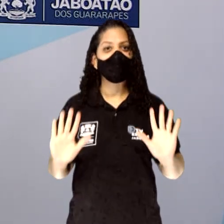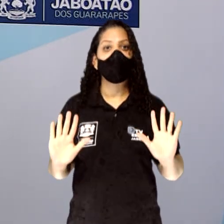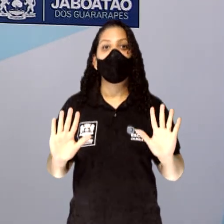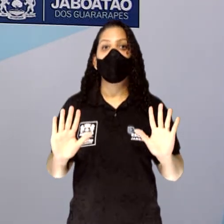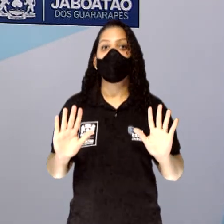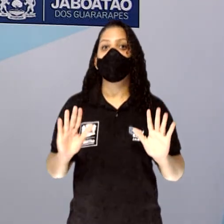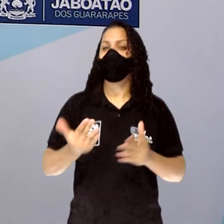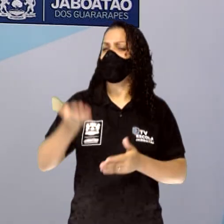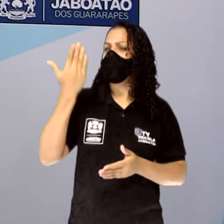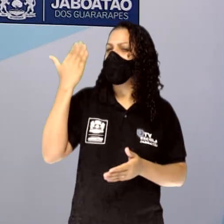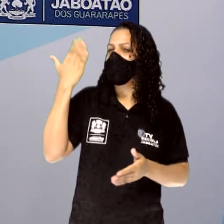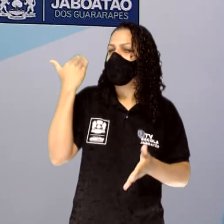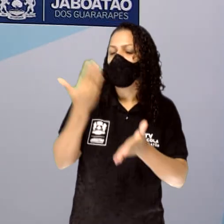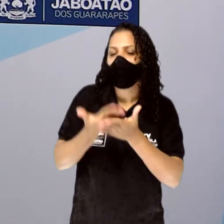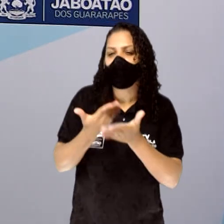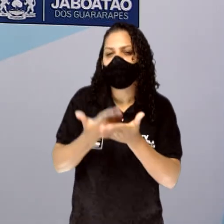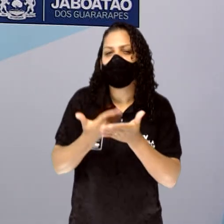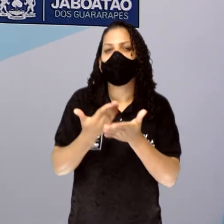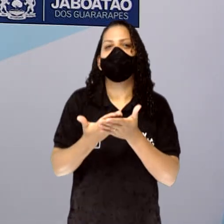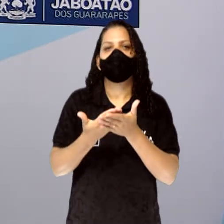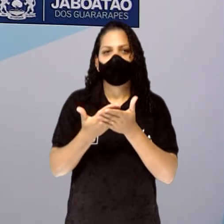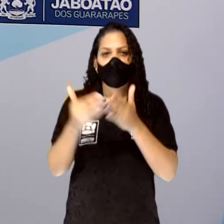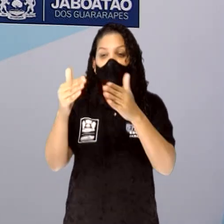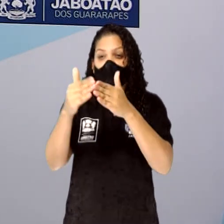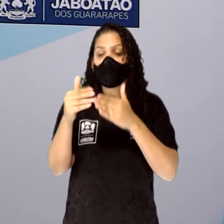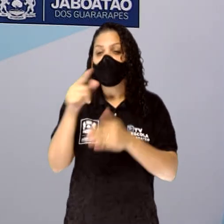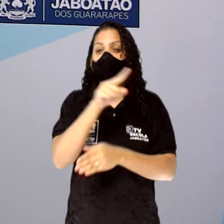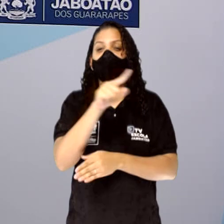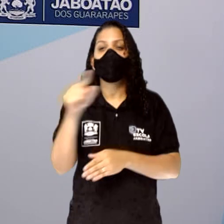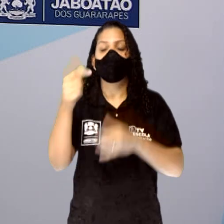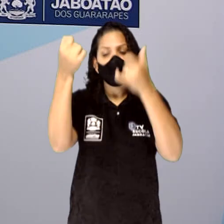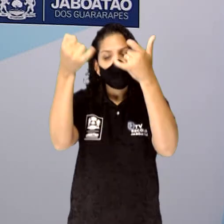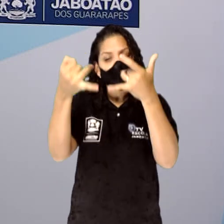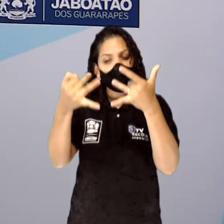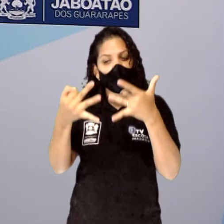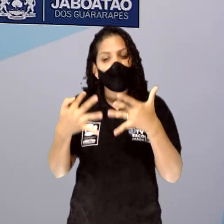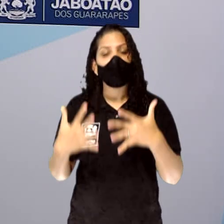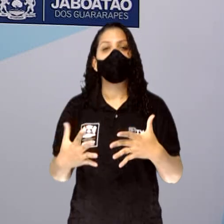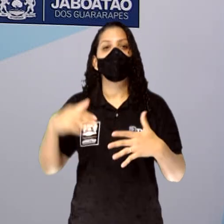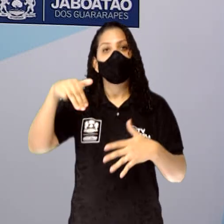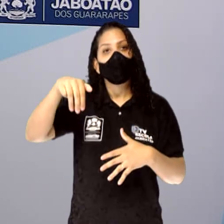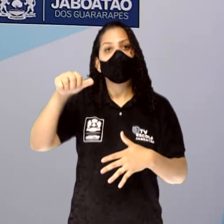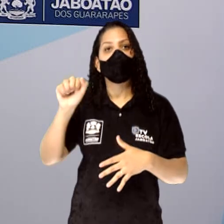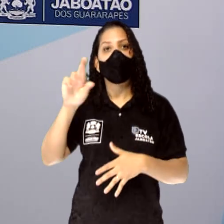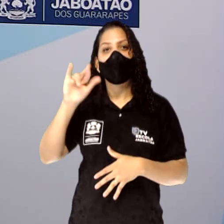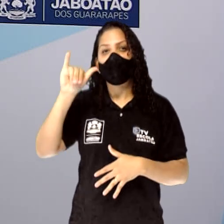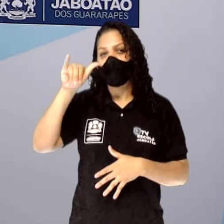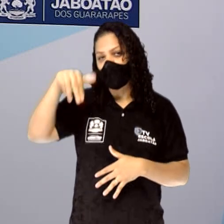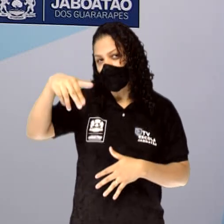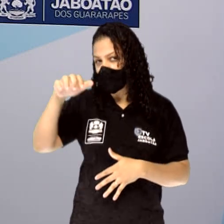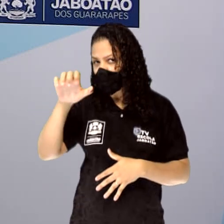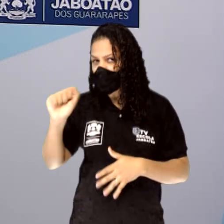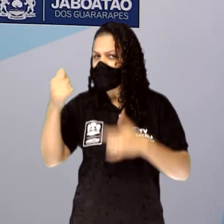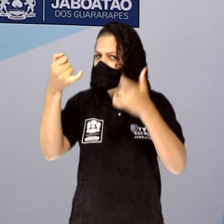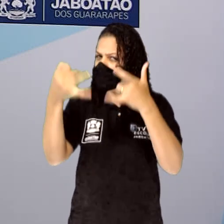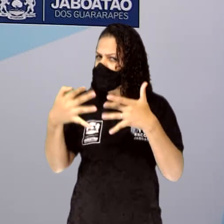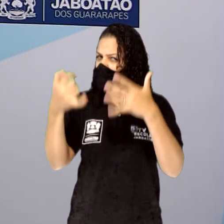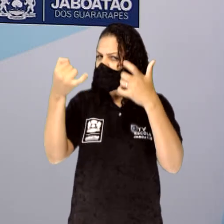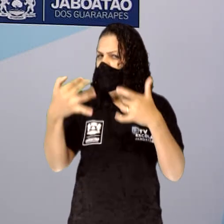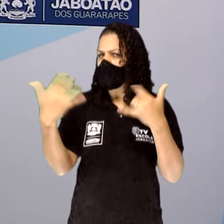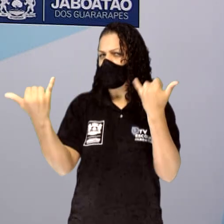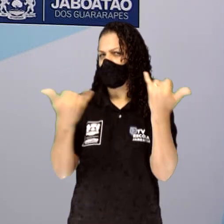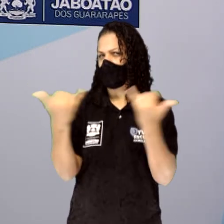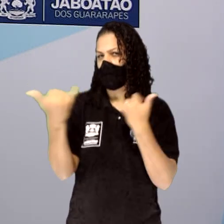uma olhada? Na aula passada, eu pedi para que vocês falassem sobre Marina Rui Barbosa e dissessem